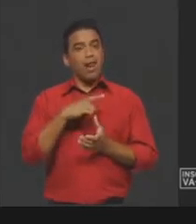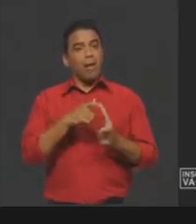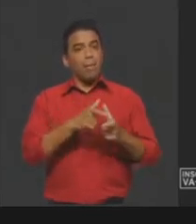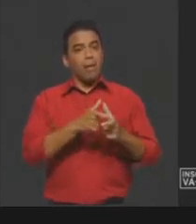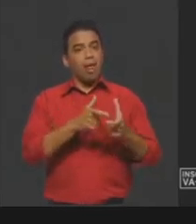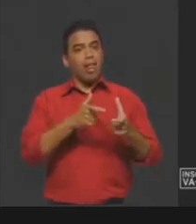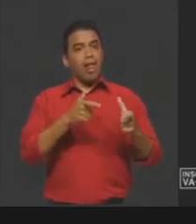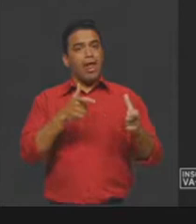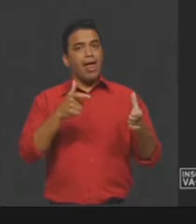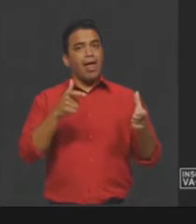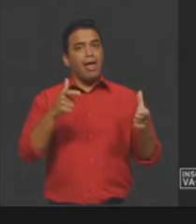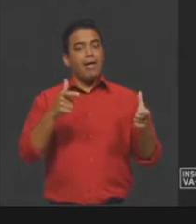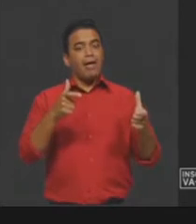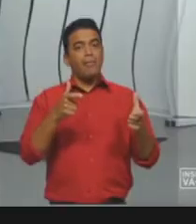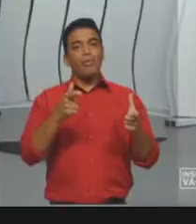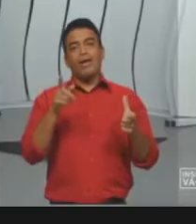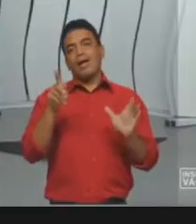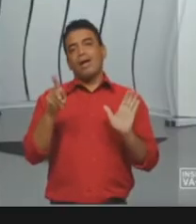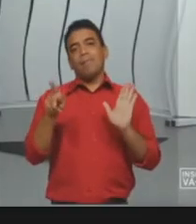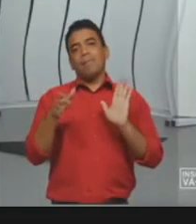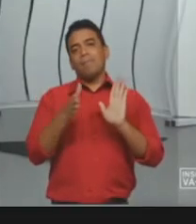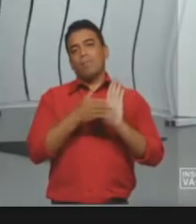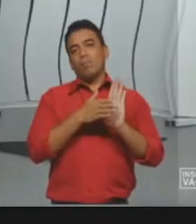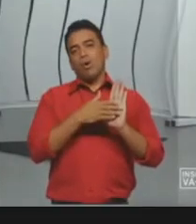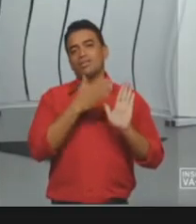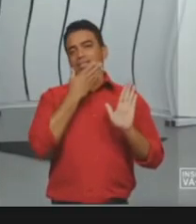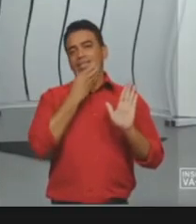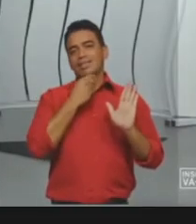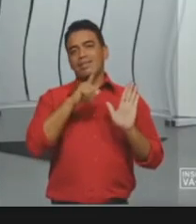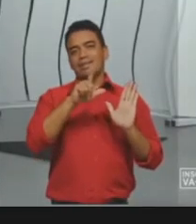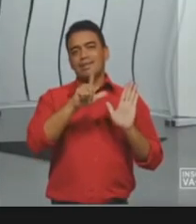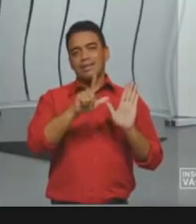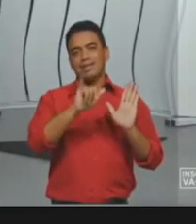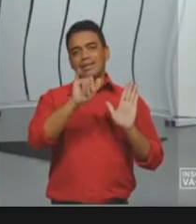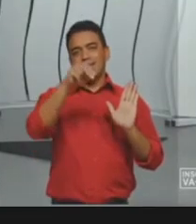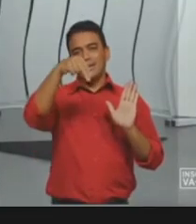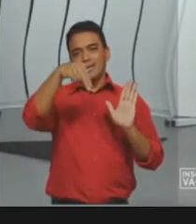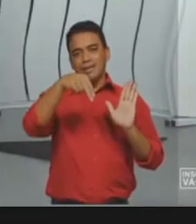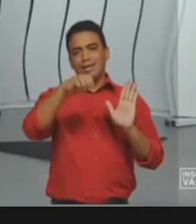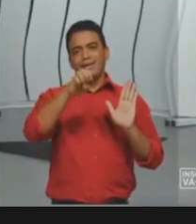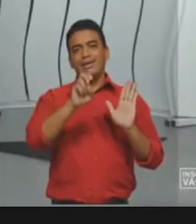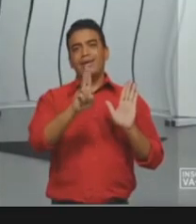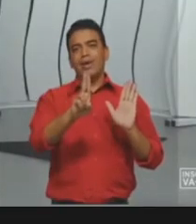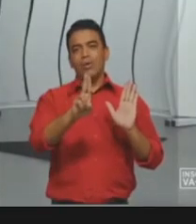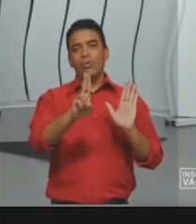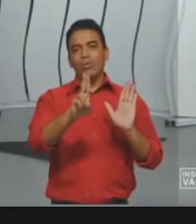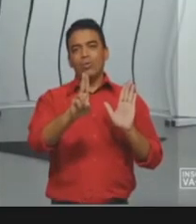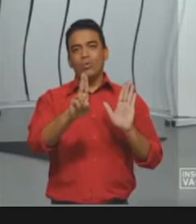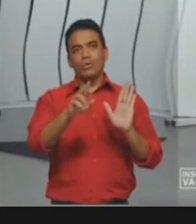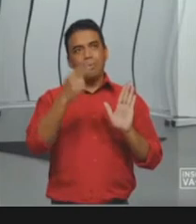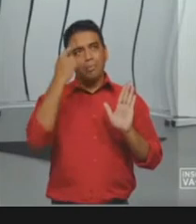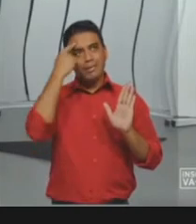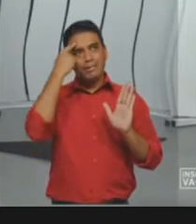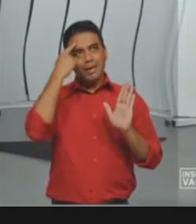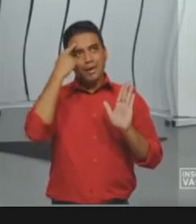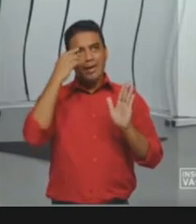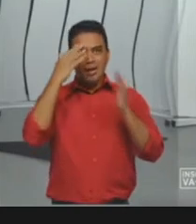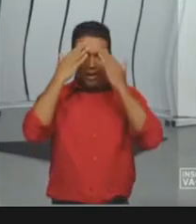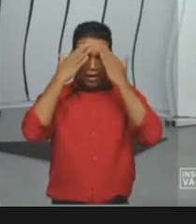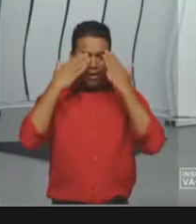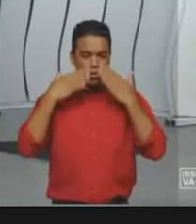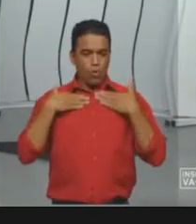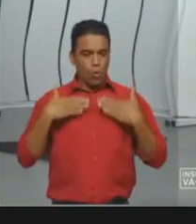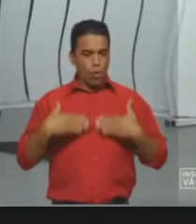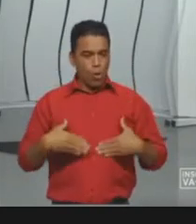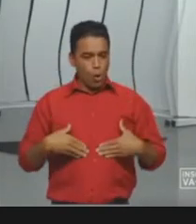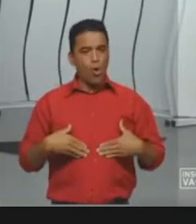ampliadas em relação à proposta de Linneu. Mas o Linneu já propôs ali uma classificação baseada na estrutura dos seres vivos, e aí nós